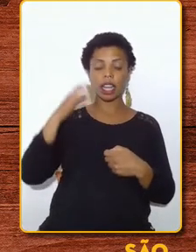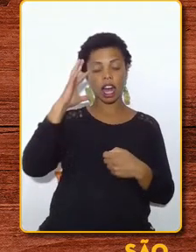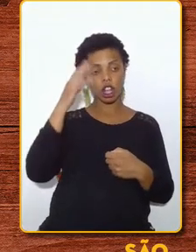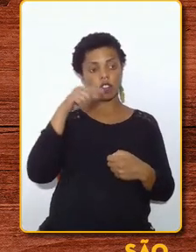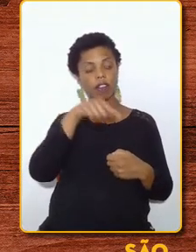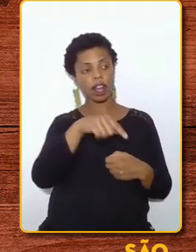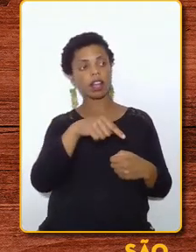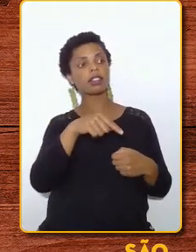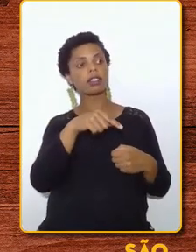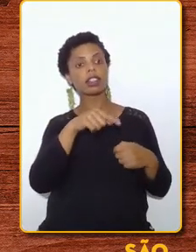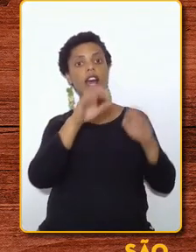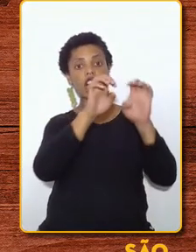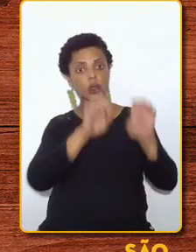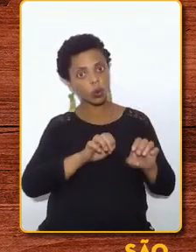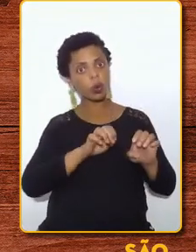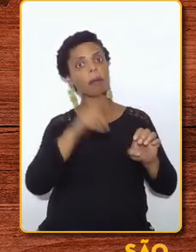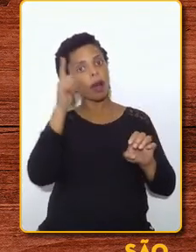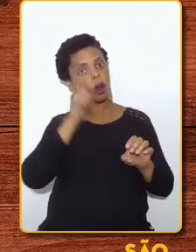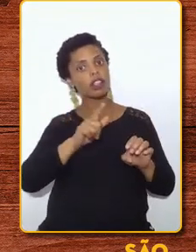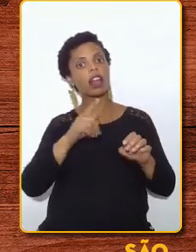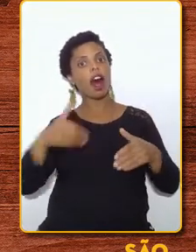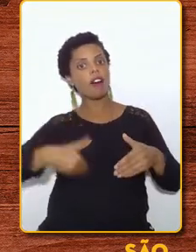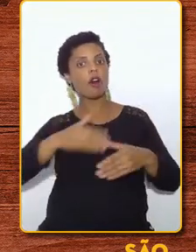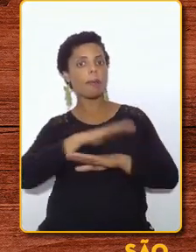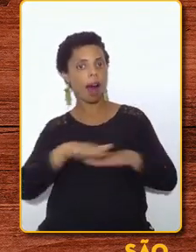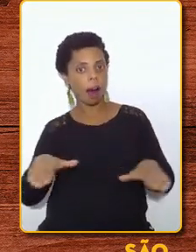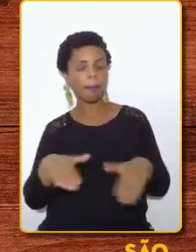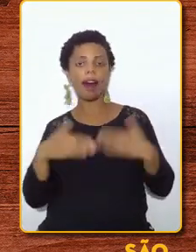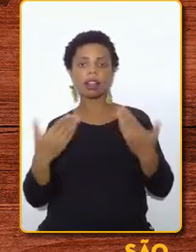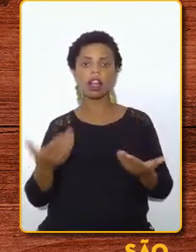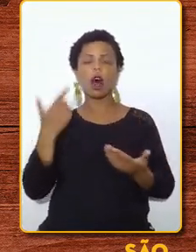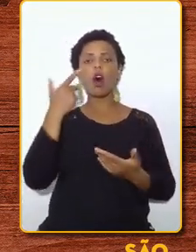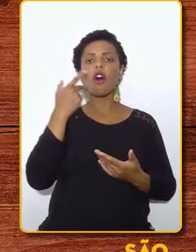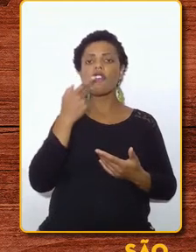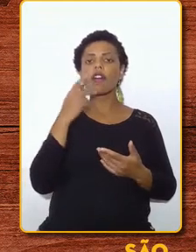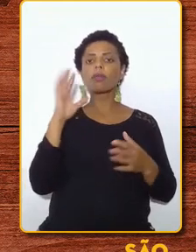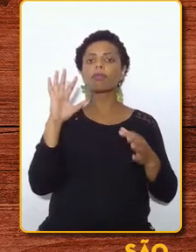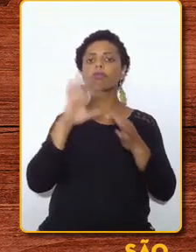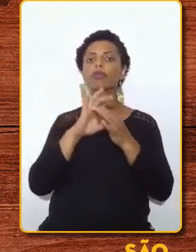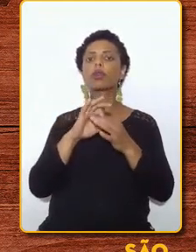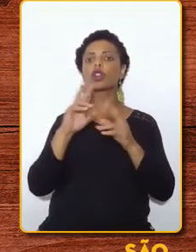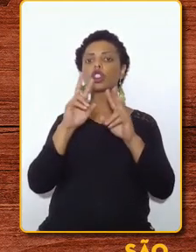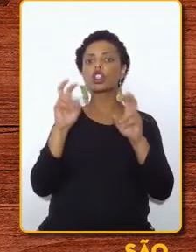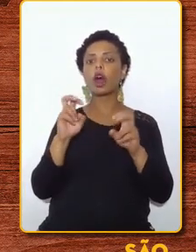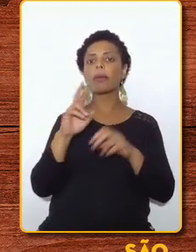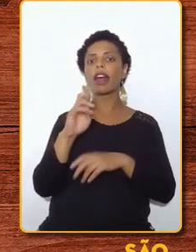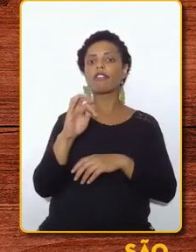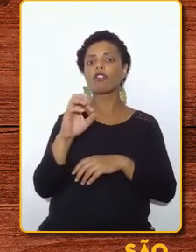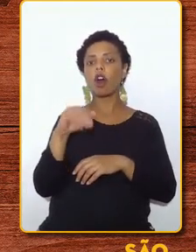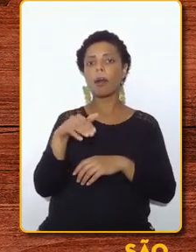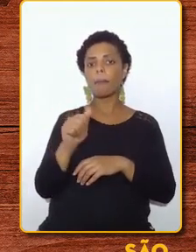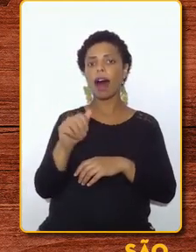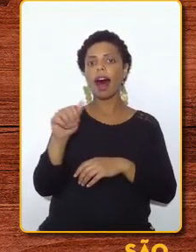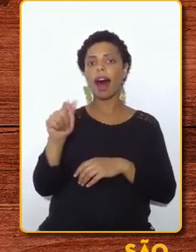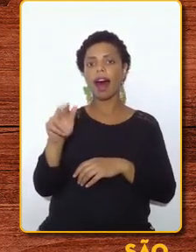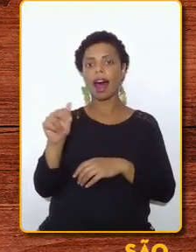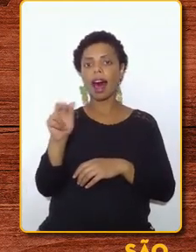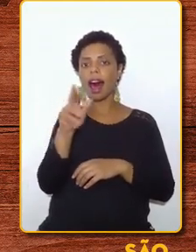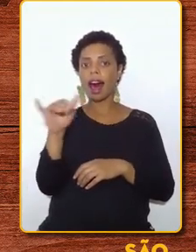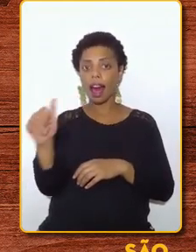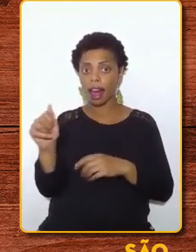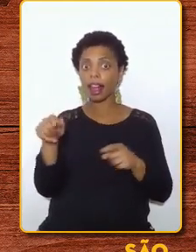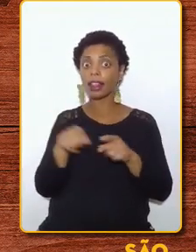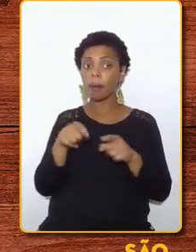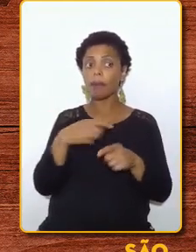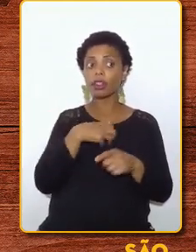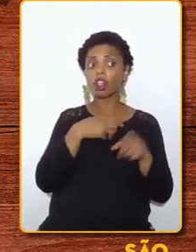muito vinculada ao João Paulo sobre o pensamento da reforma agrária, inclusive através do José de Castro, que